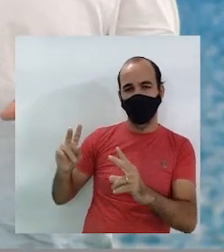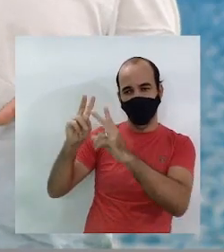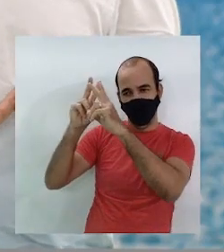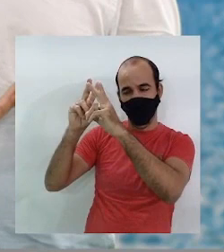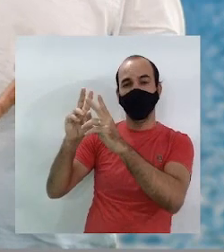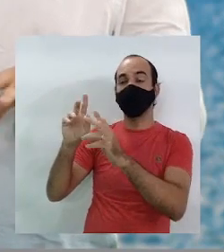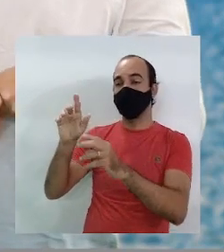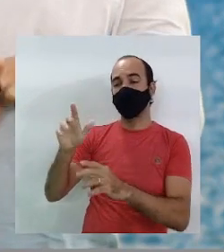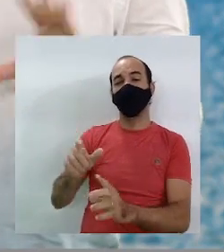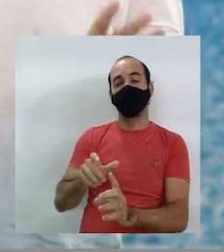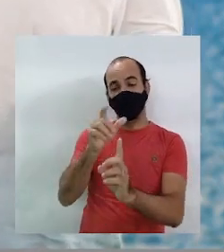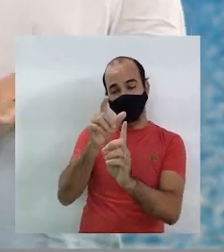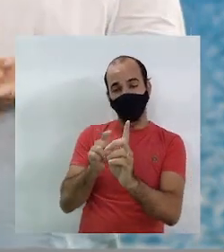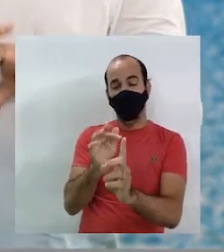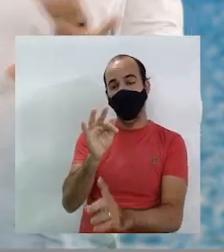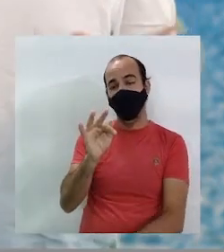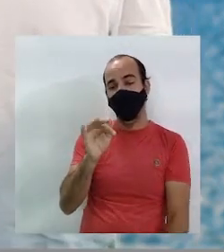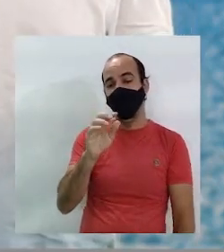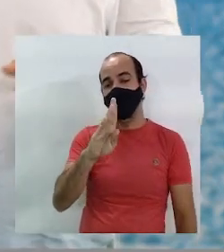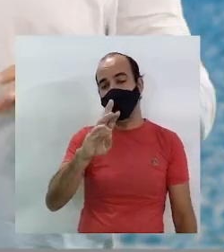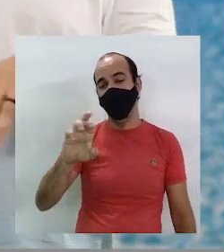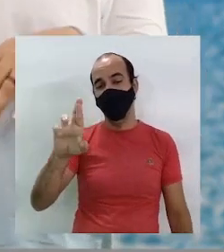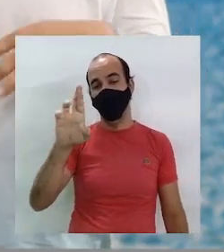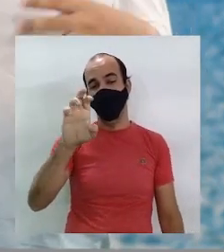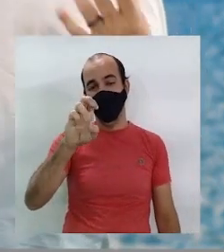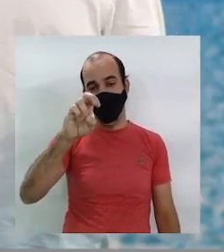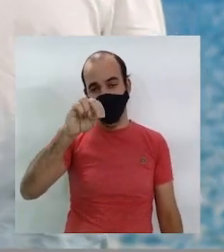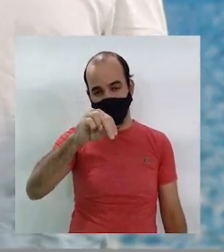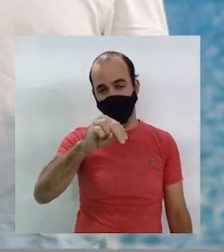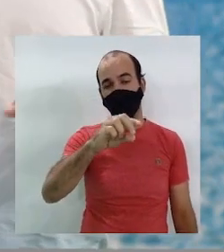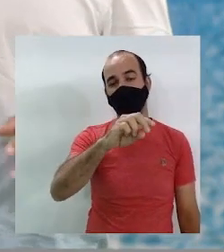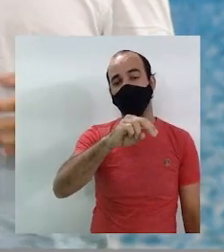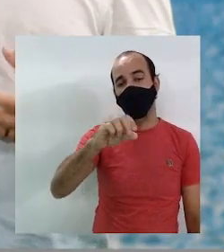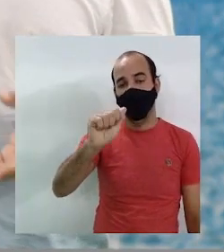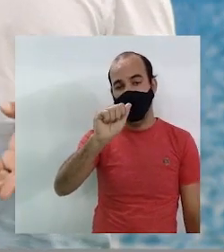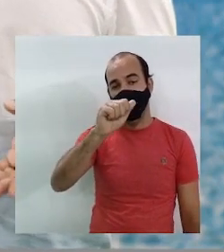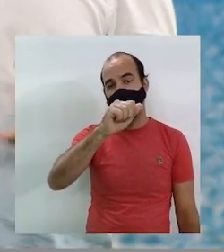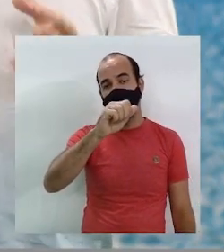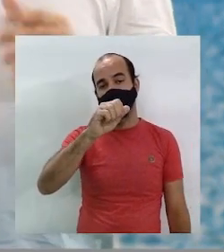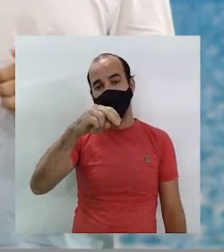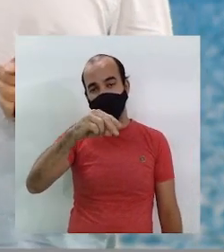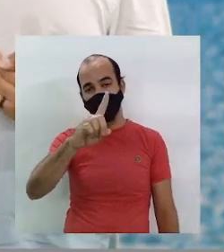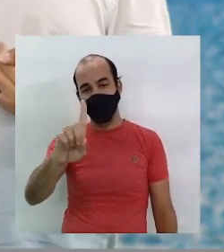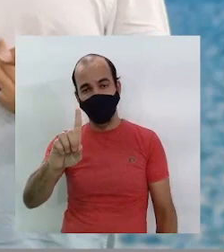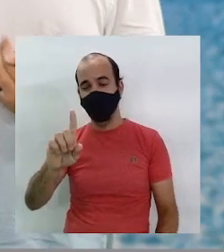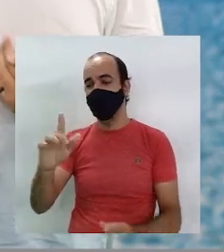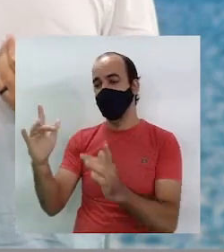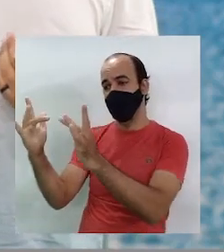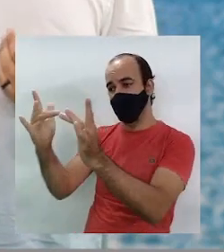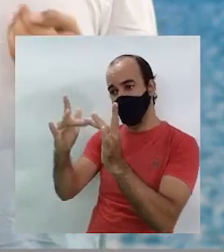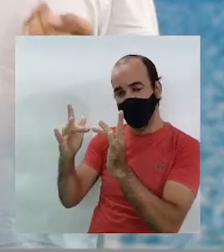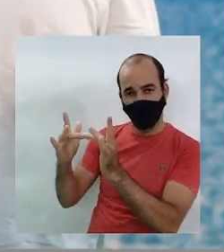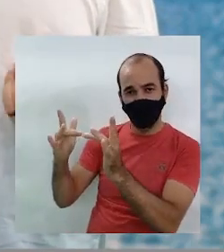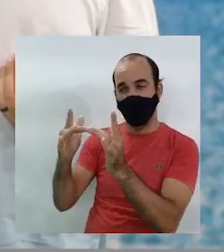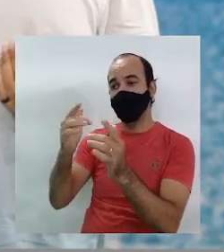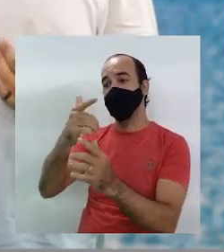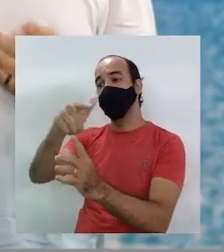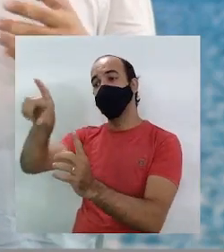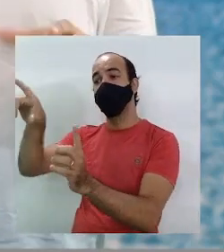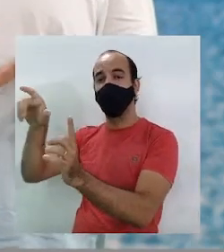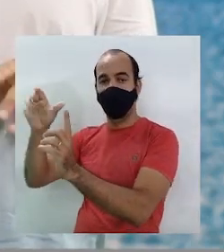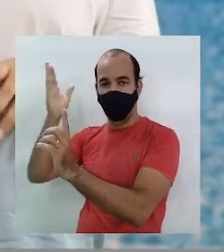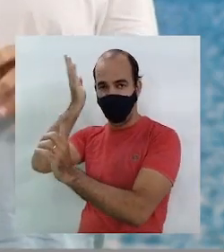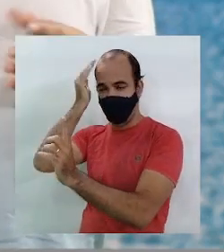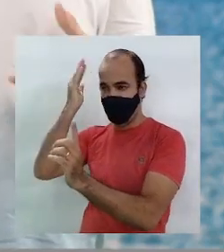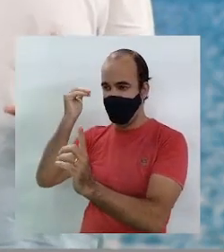grandes artistas do modernismo, da arte moderna, Pablo Picasso, dentre outros. E lá ele descobriu,